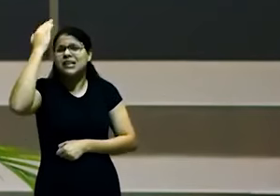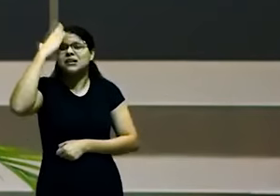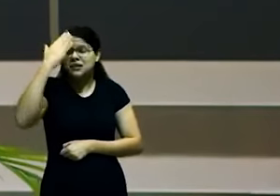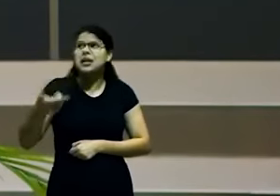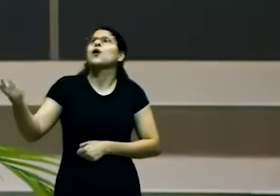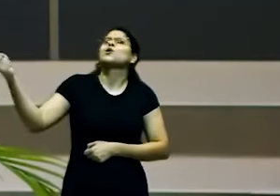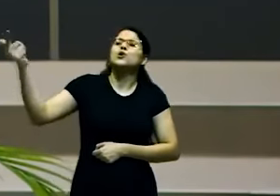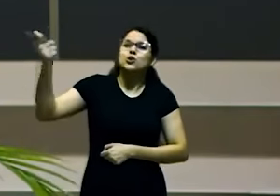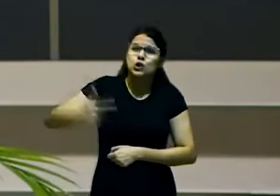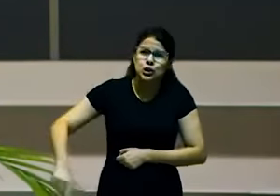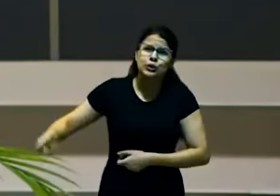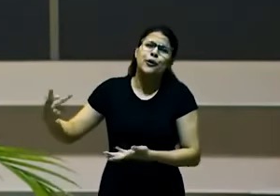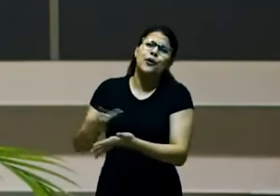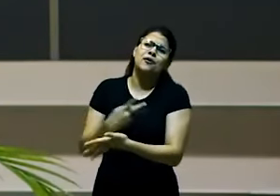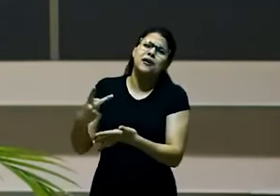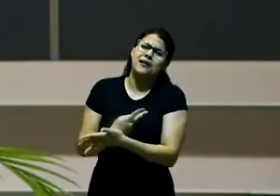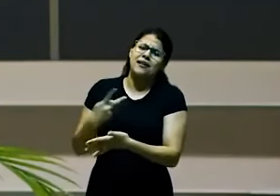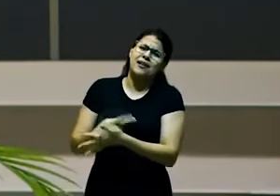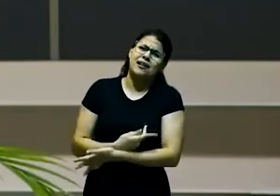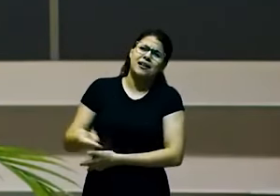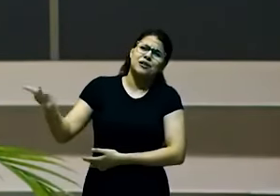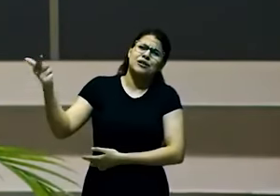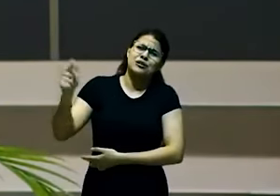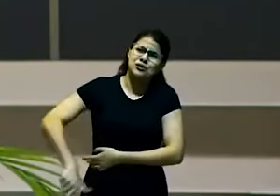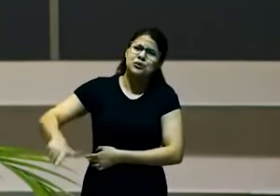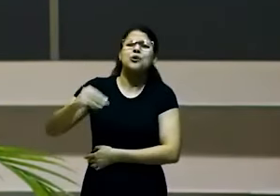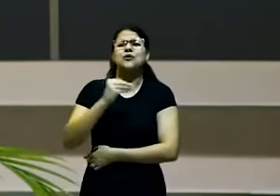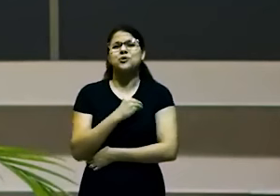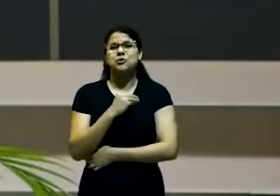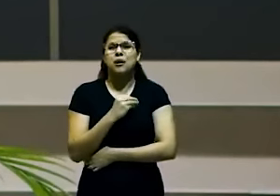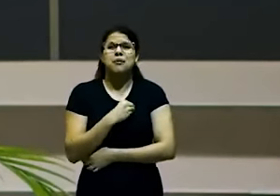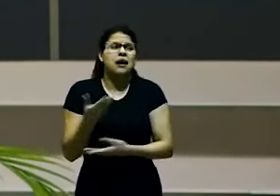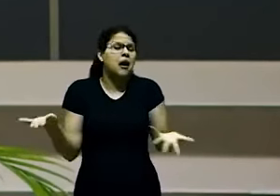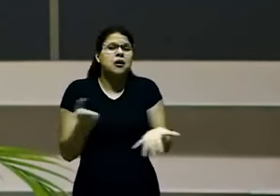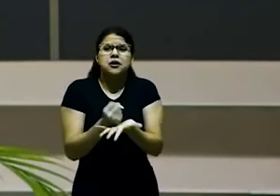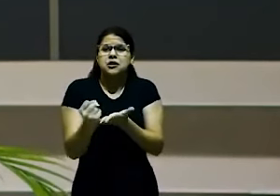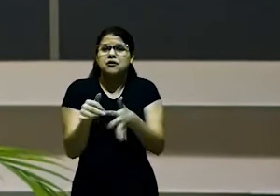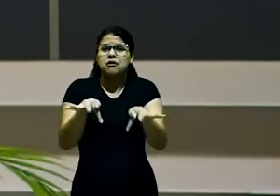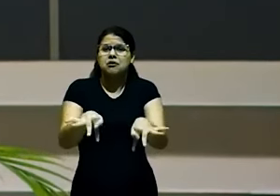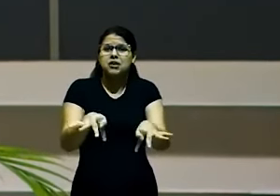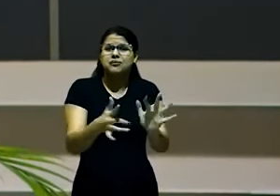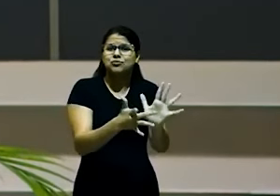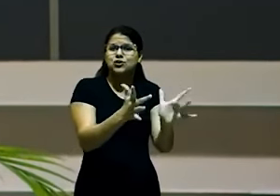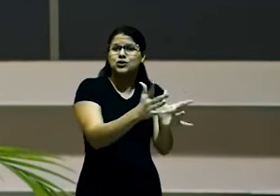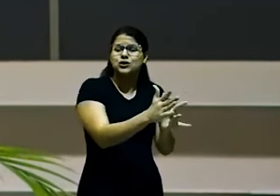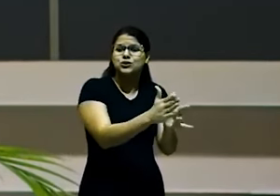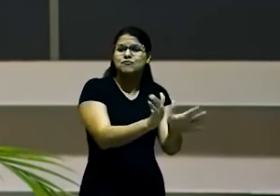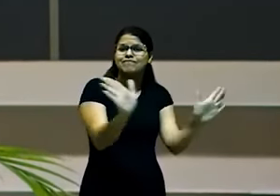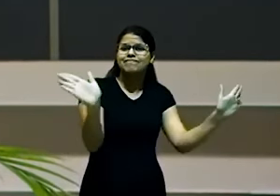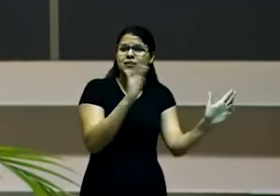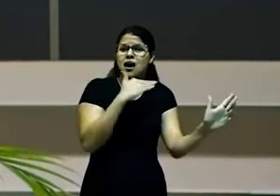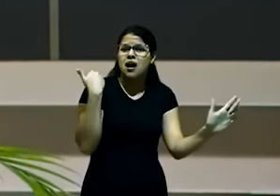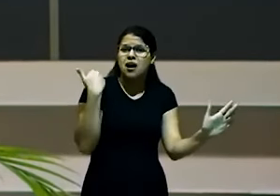de novo só que agora acabou Jesus está indo pra morte